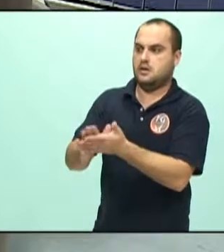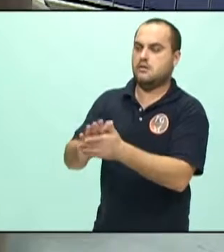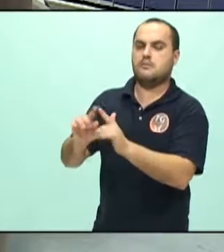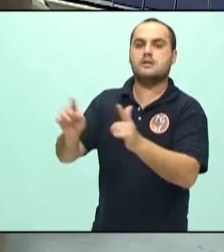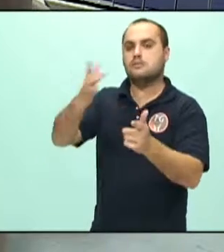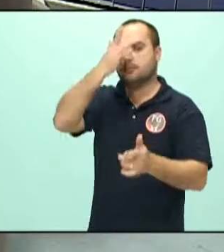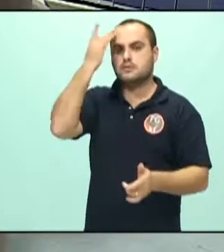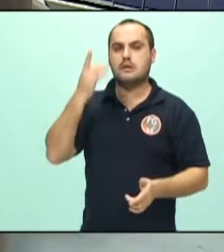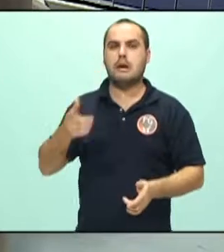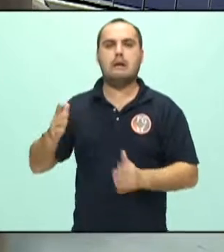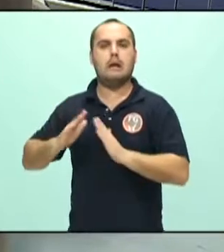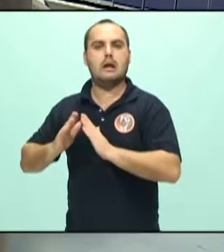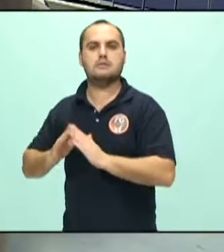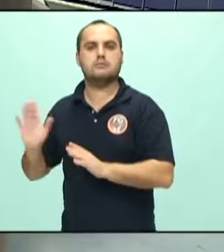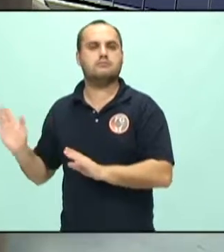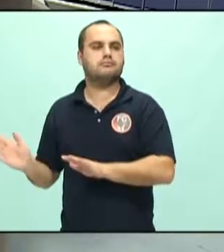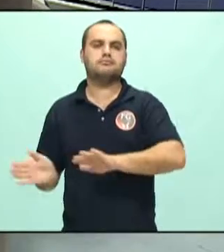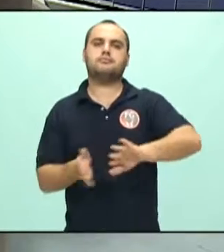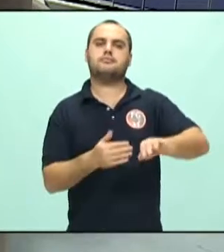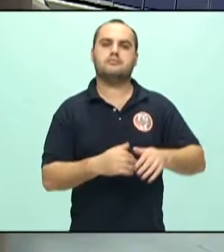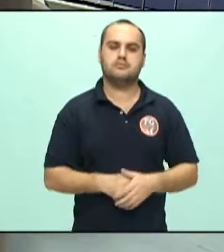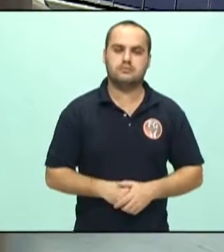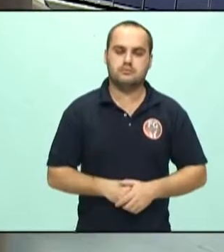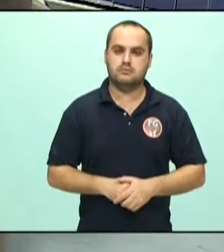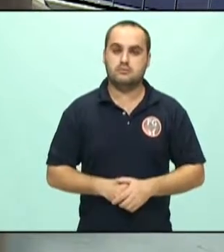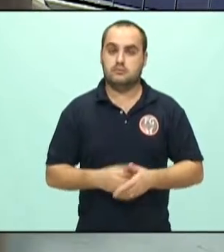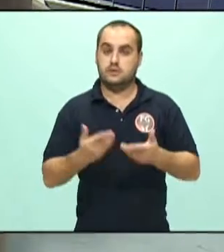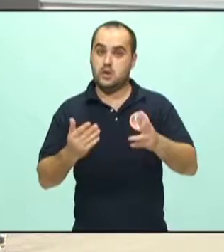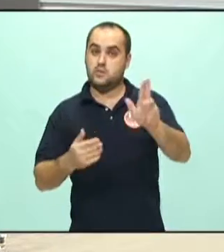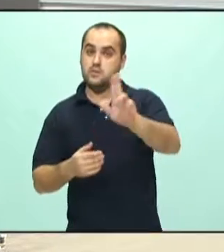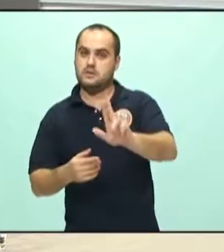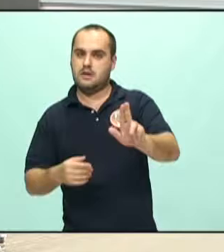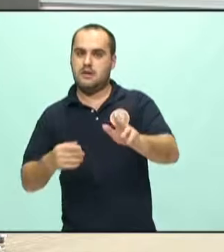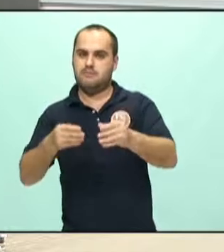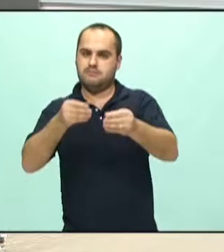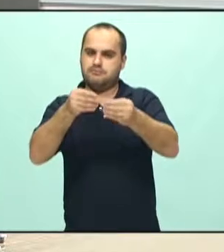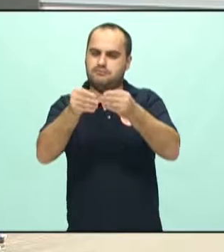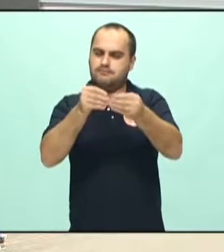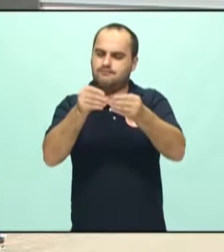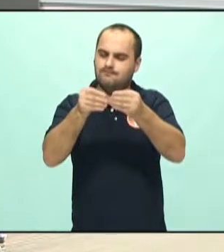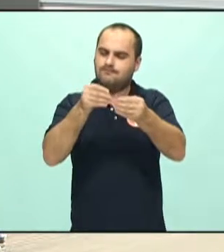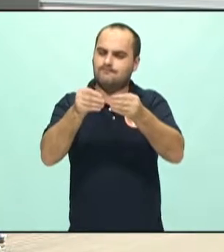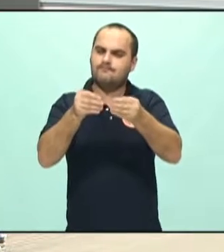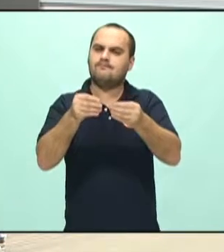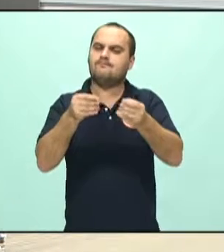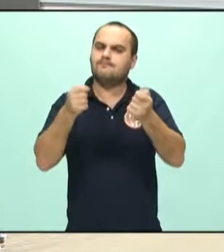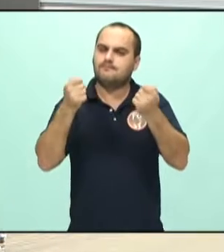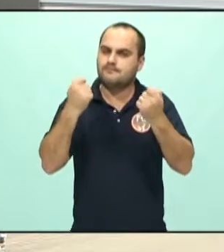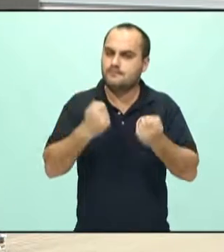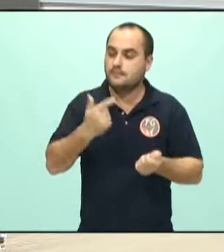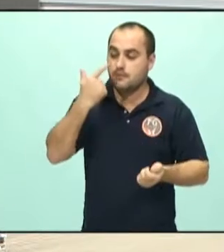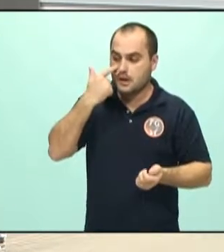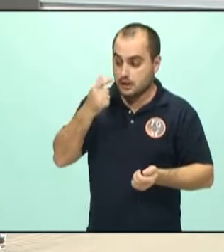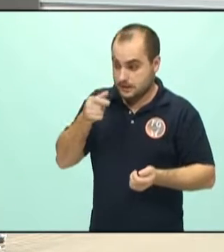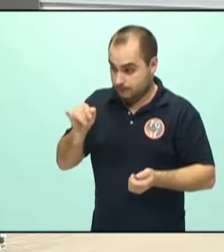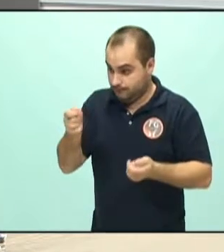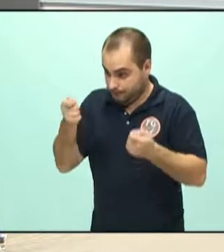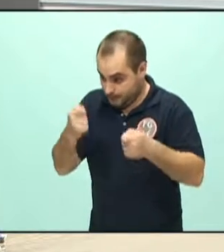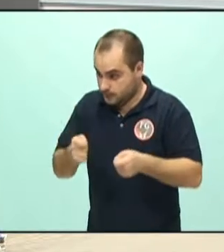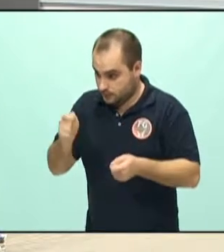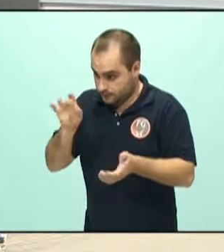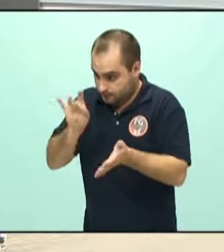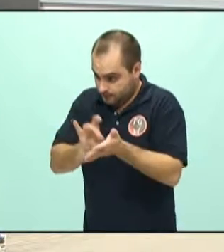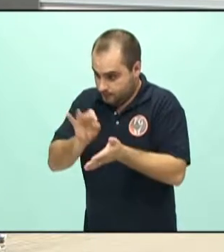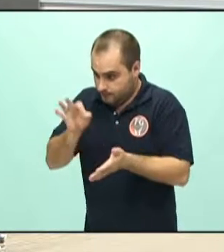de nós analisarmos o uso do plástico em si é simplesmente ver se ele é necessário usá lo e descartá lo às vezes eu